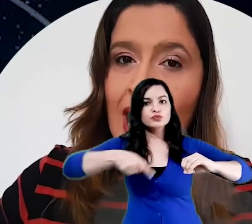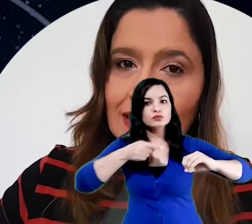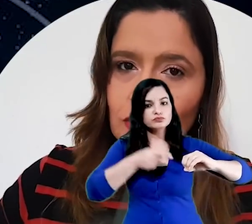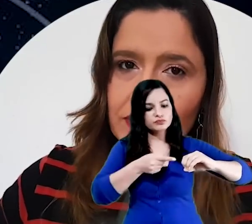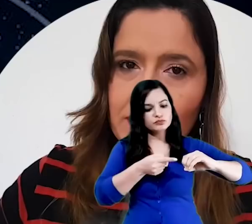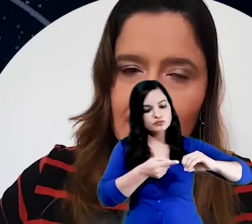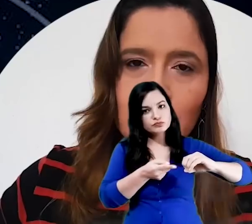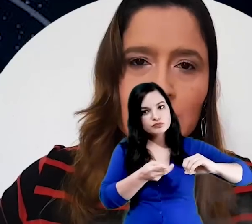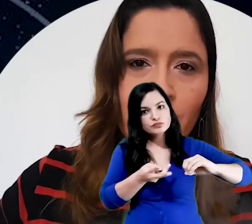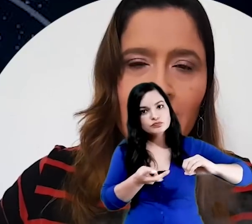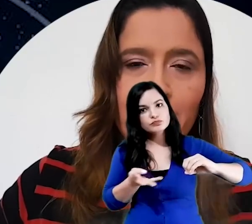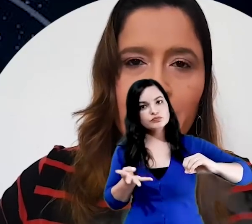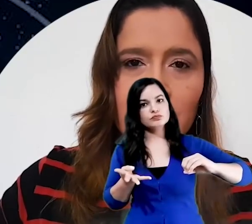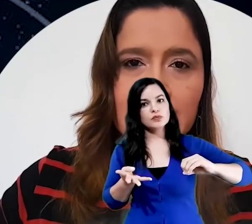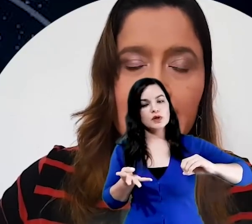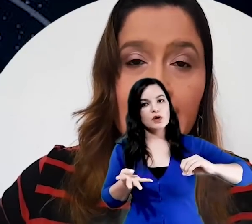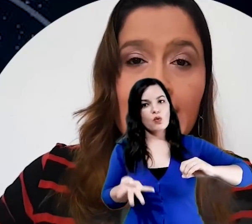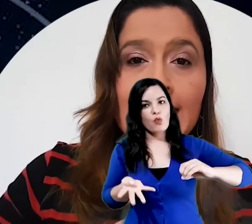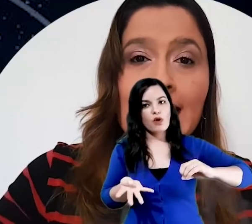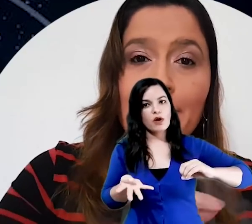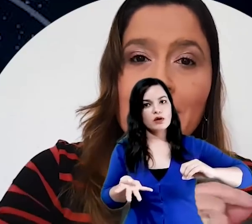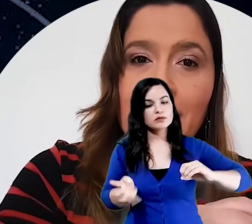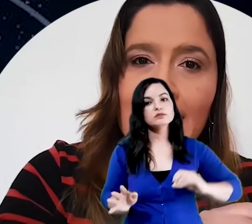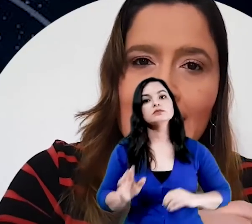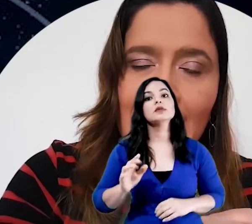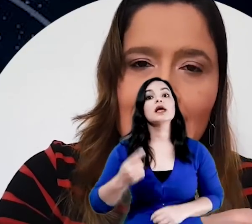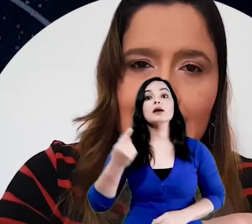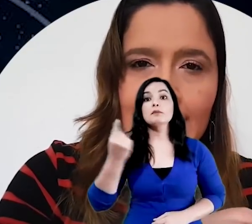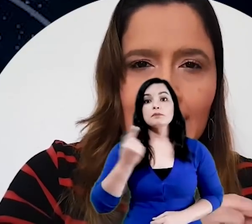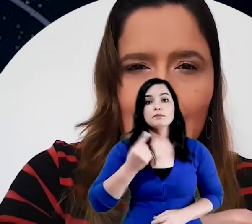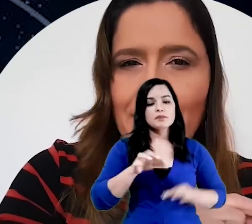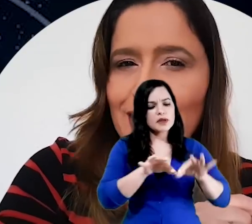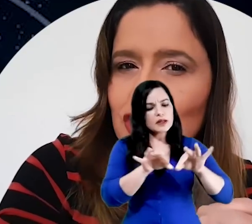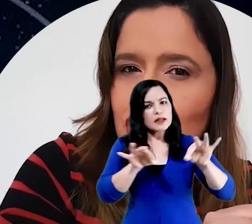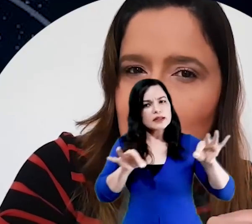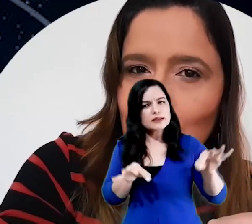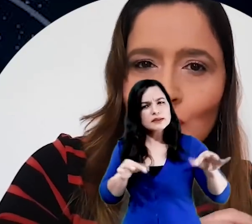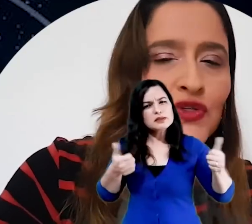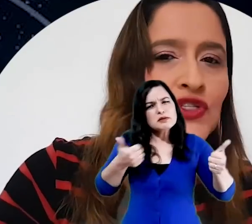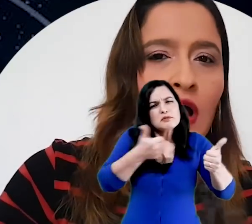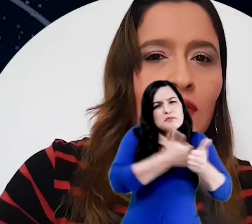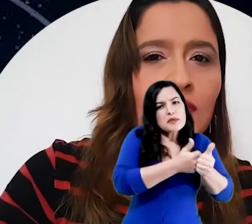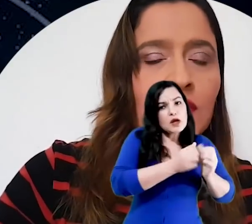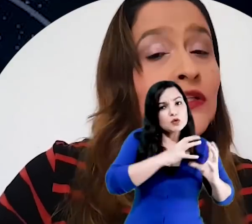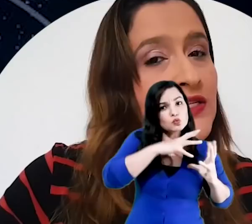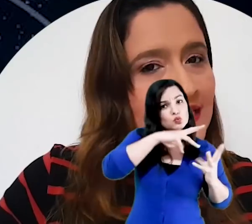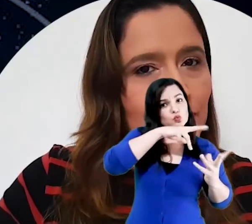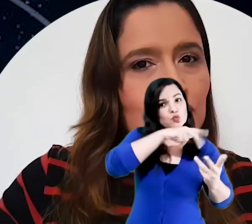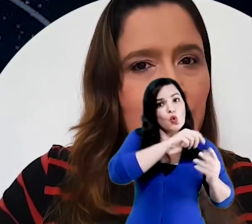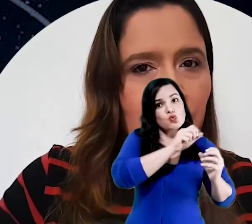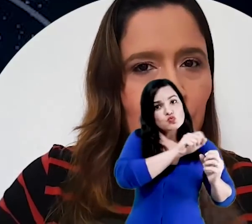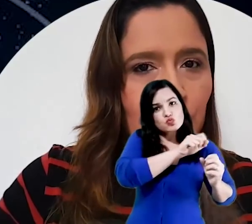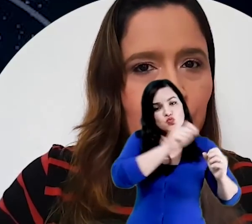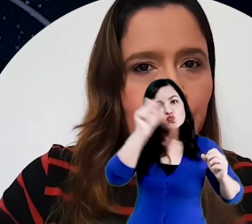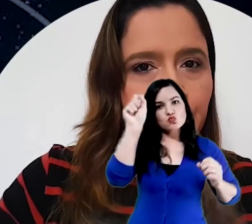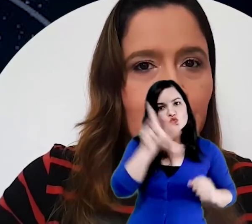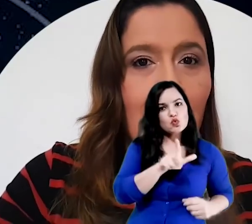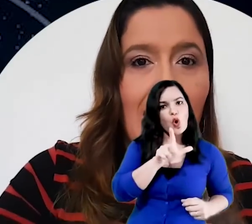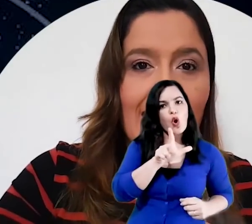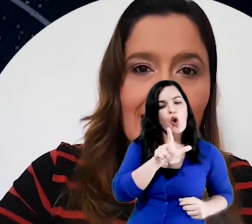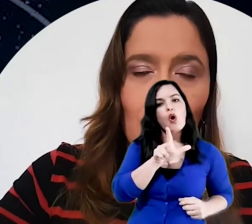esses 4 primeiros que eu falei para você, na primeira linha, lá pertinho do Sol, nós temos